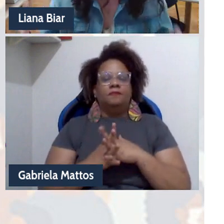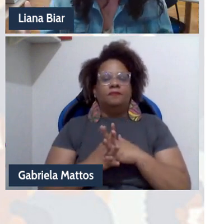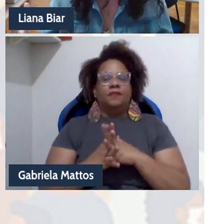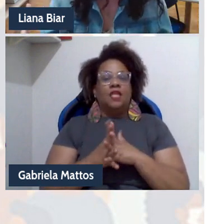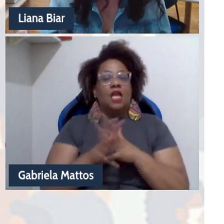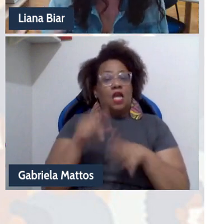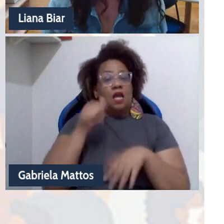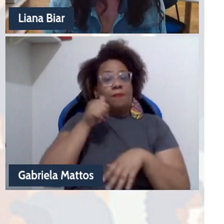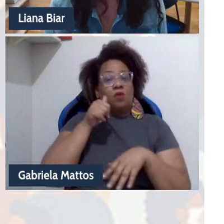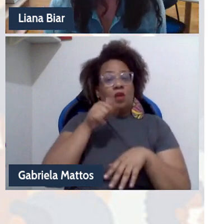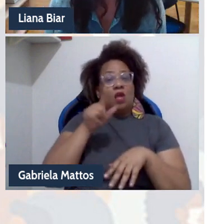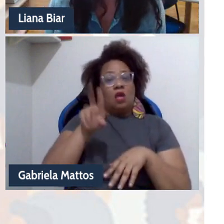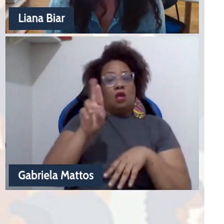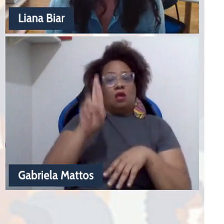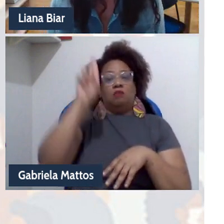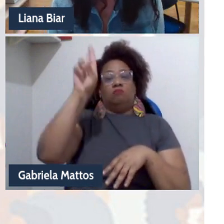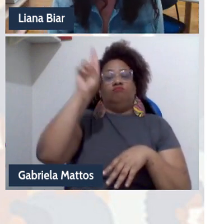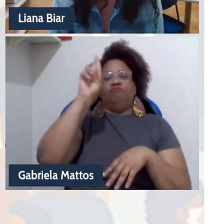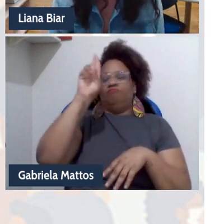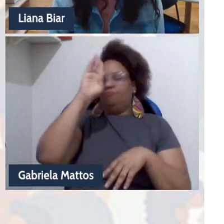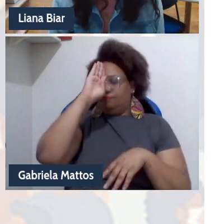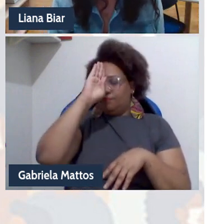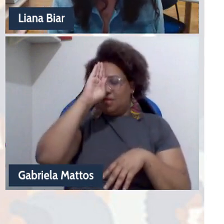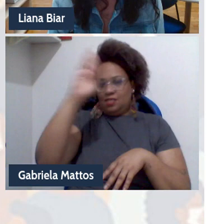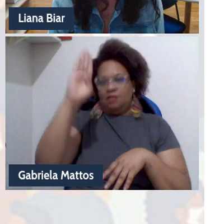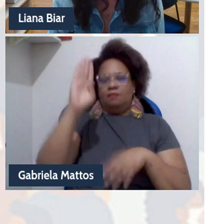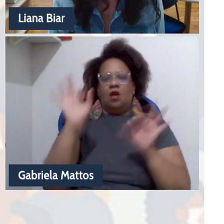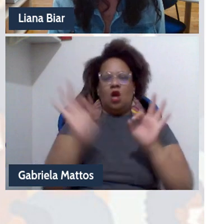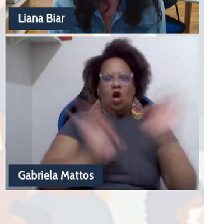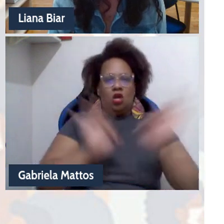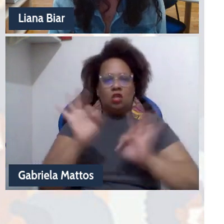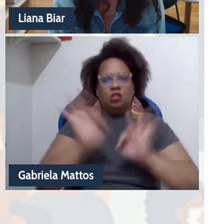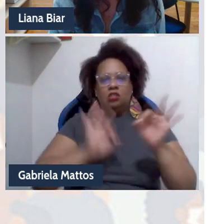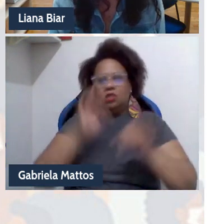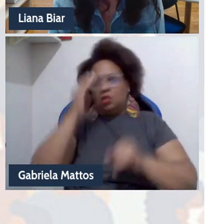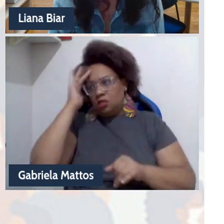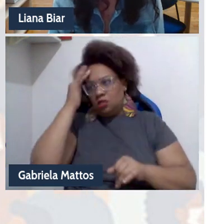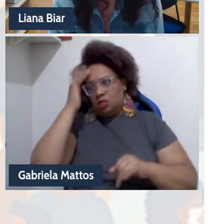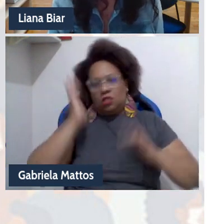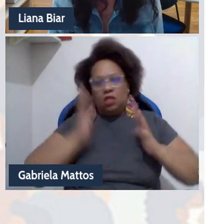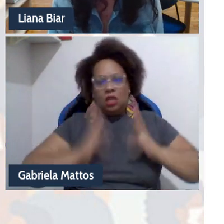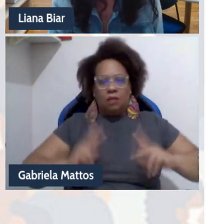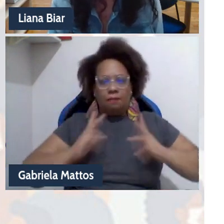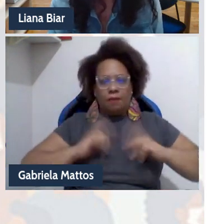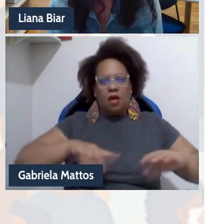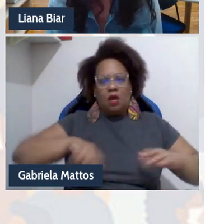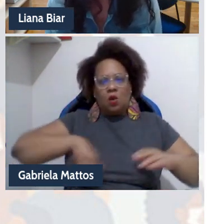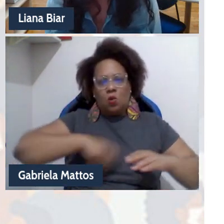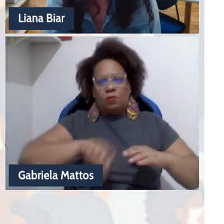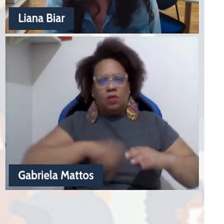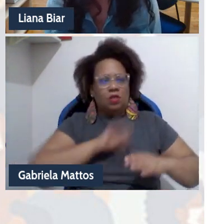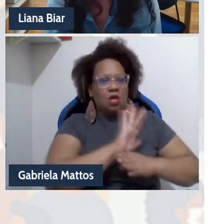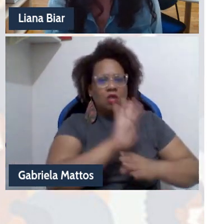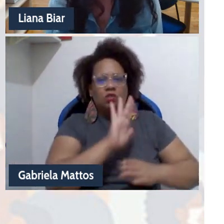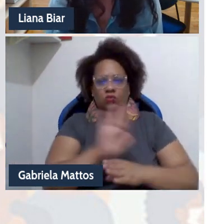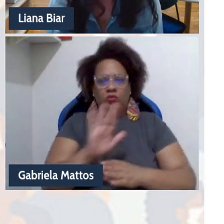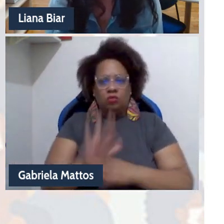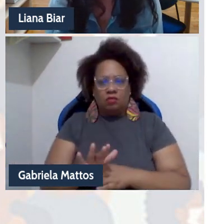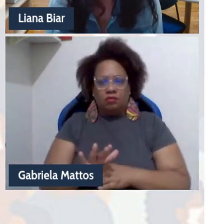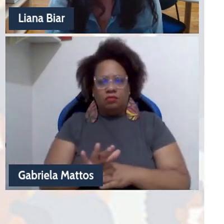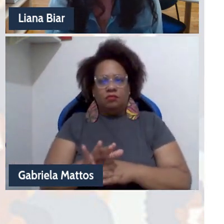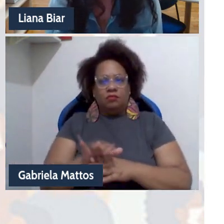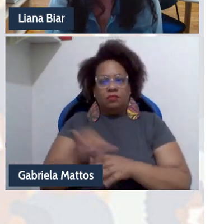a agente, né? Ela estava organizando, entendendo, limpando, fazendo comida, auxiliando. E vejam aqui,